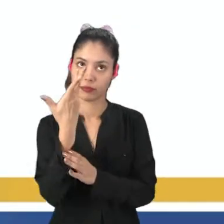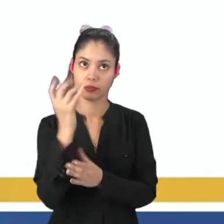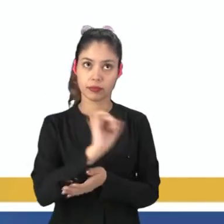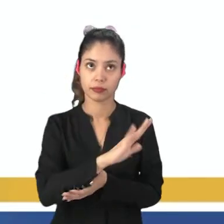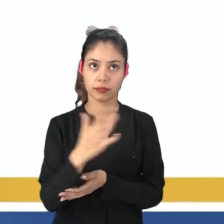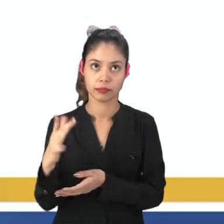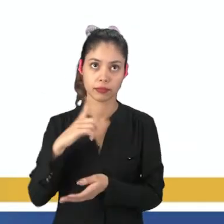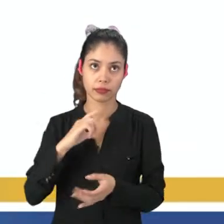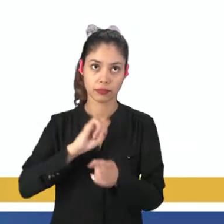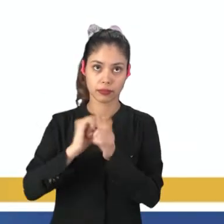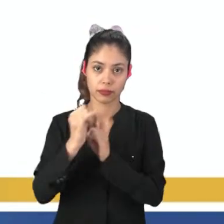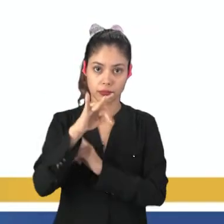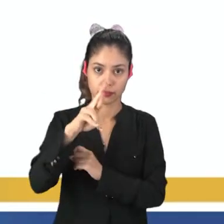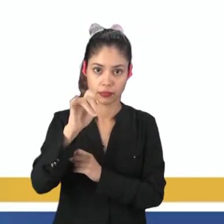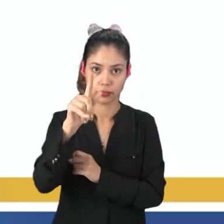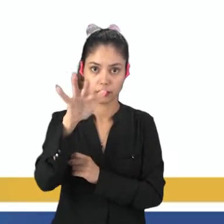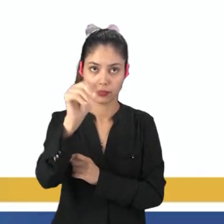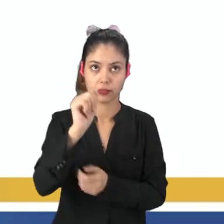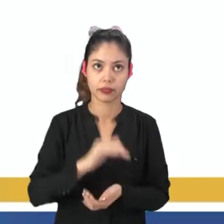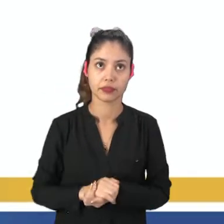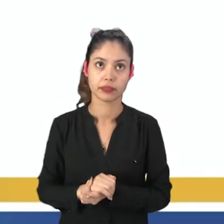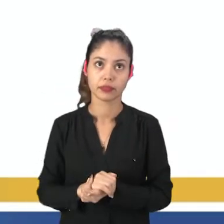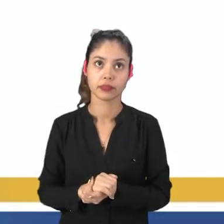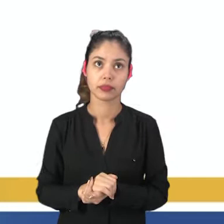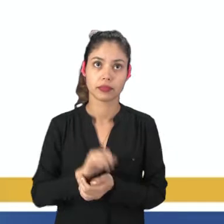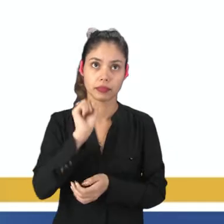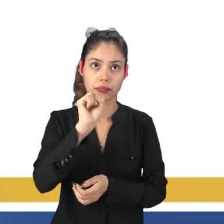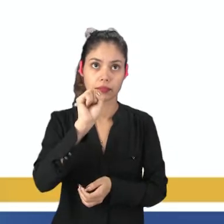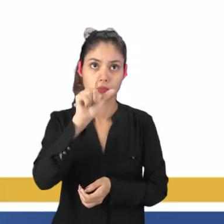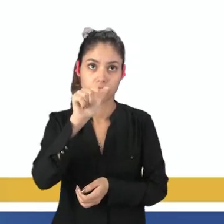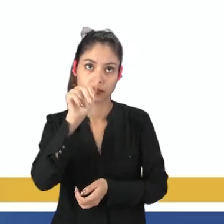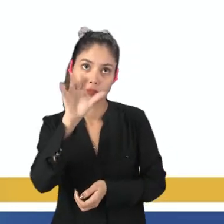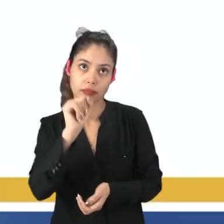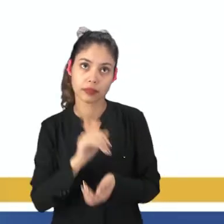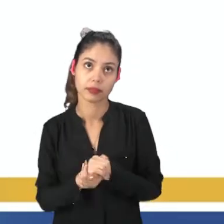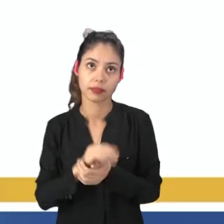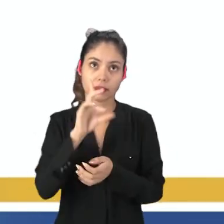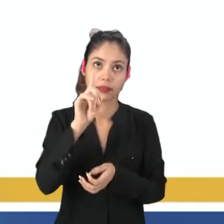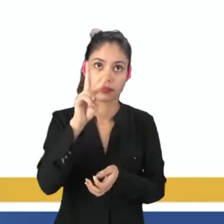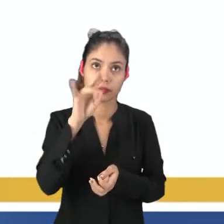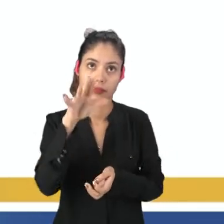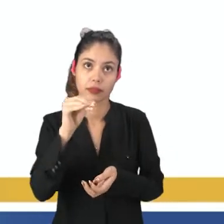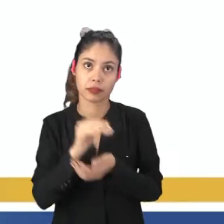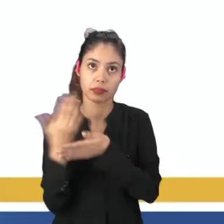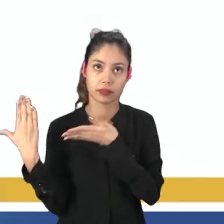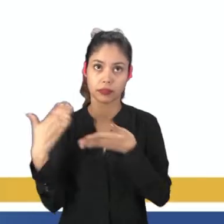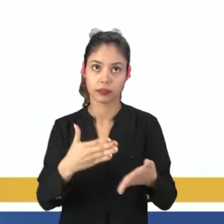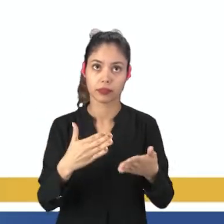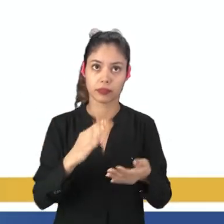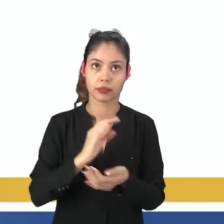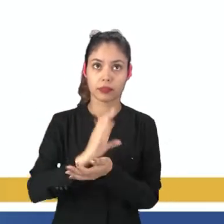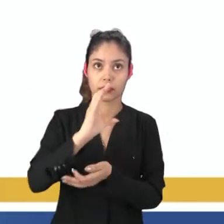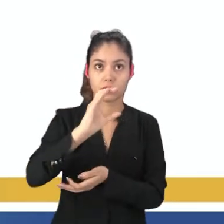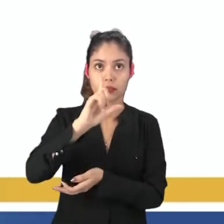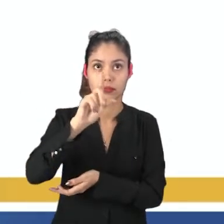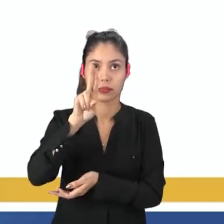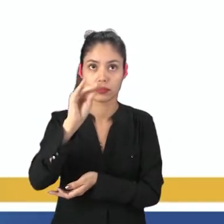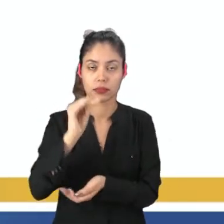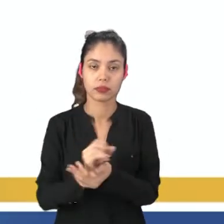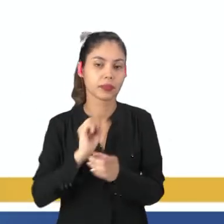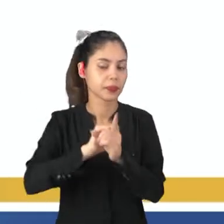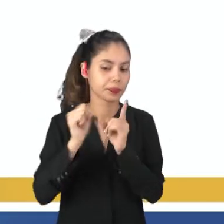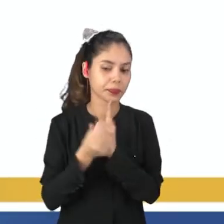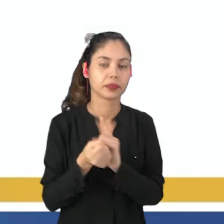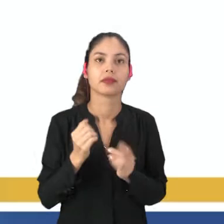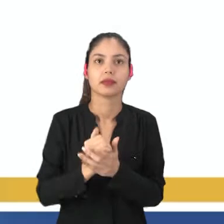social integral. Sabor salsa e cebolinha. Chegou o clube social. vocês podem ver